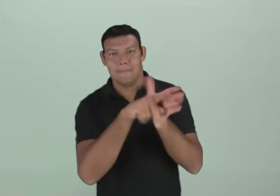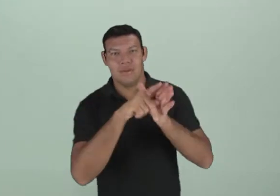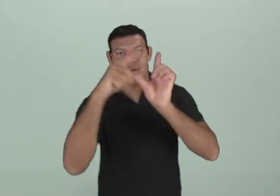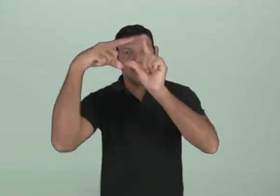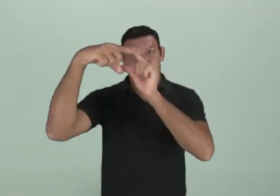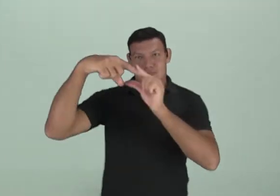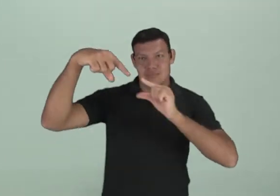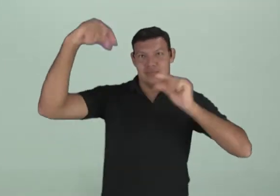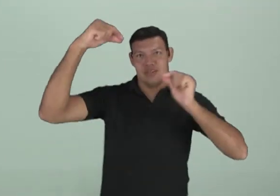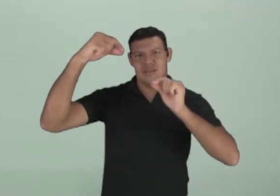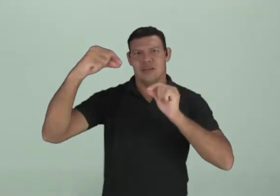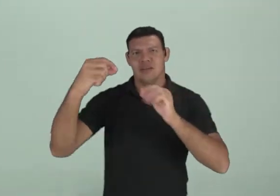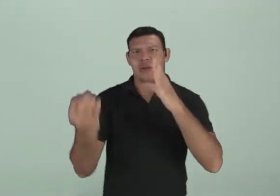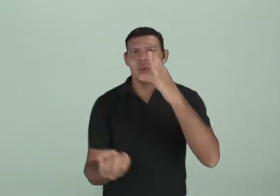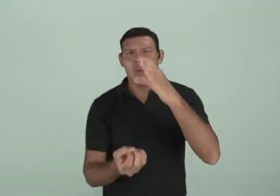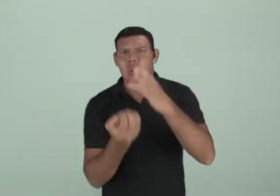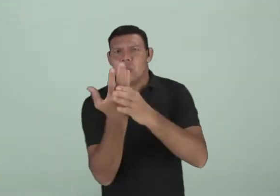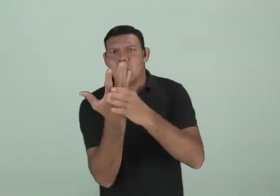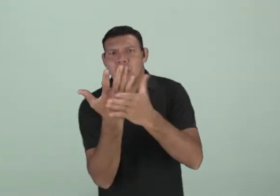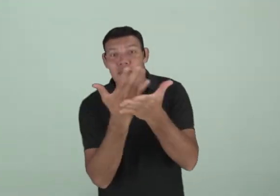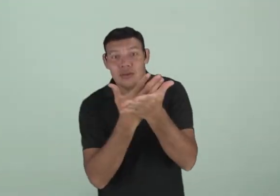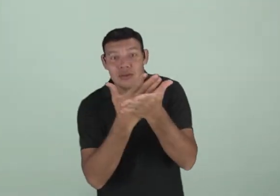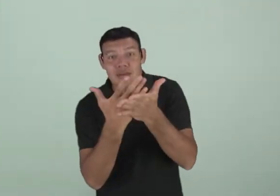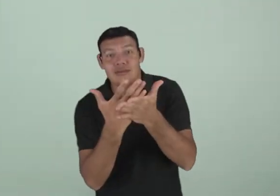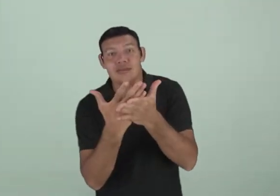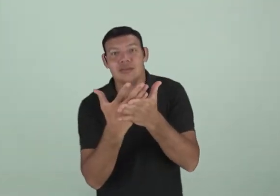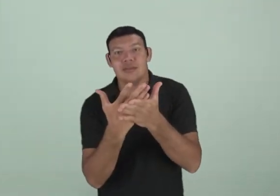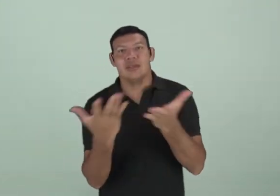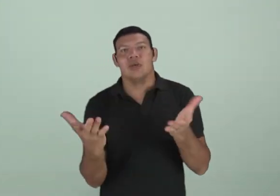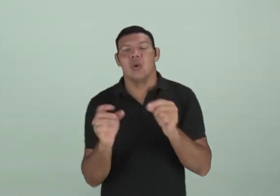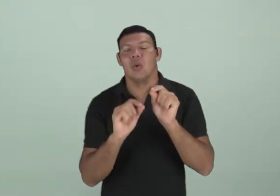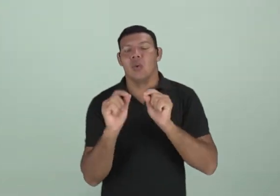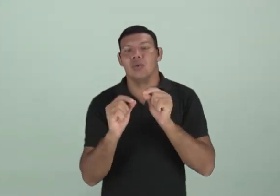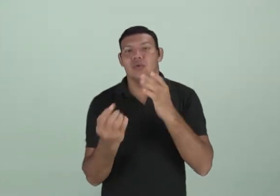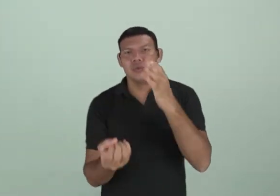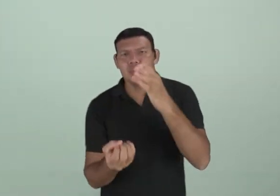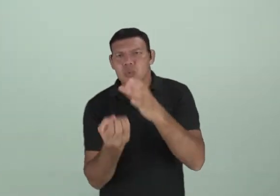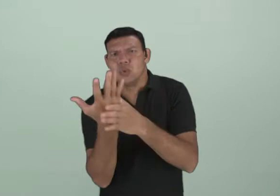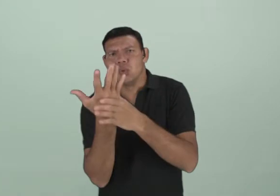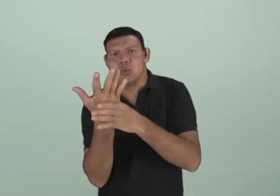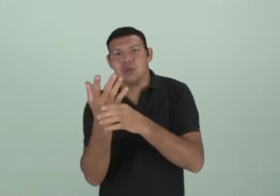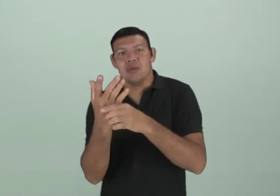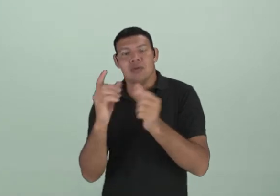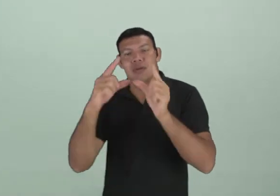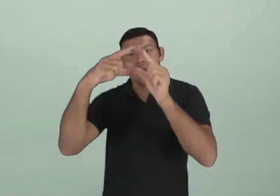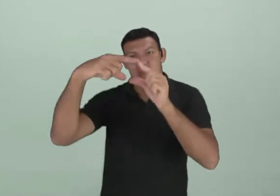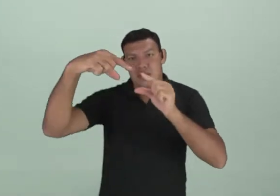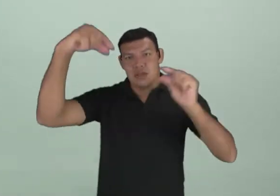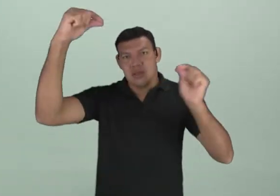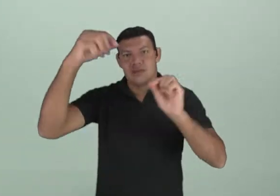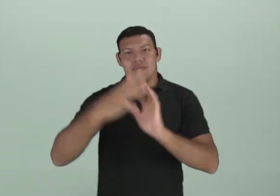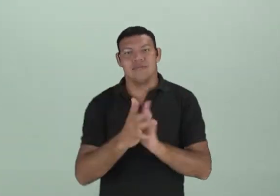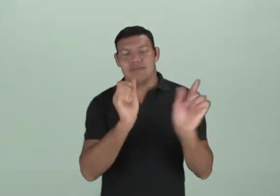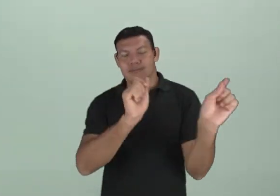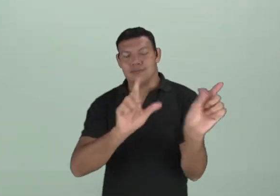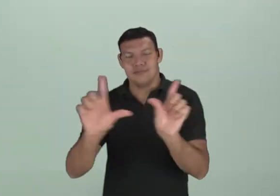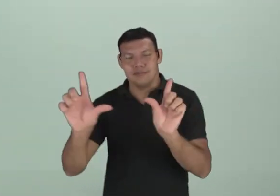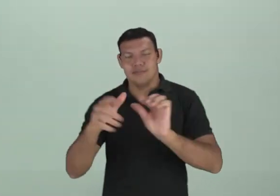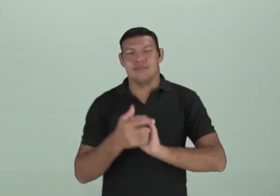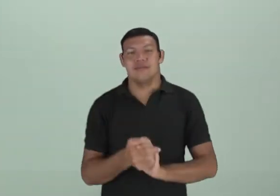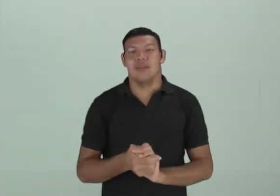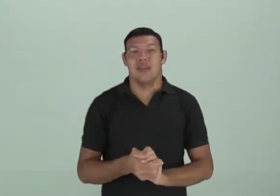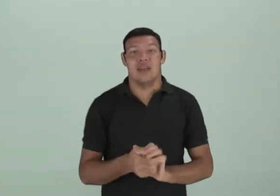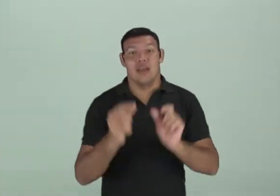Vamos começar pela origem da Lua, né? Qual é a teoria mais aceita pela ciência para explicar a origem da Lua? Acompanhe comigo na telinha.